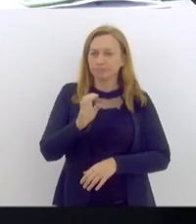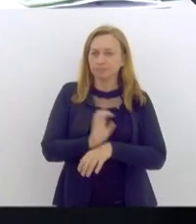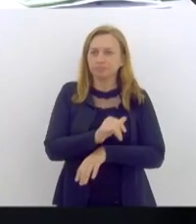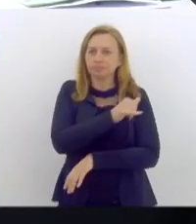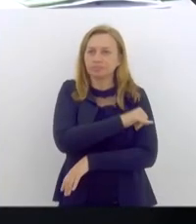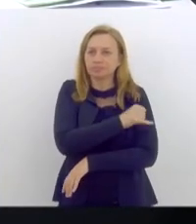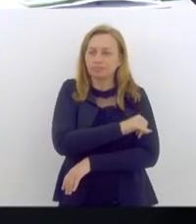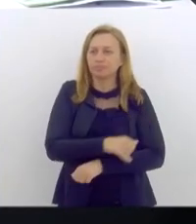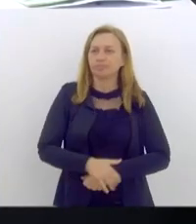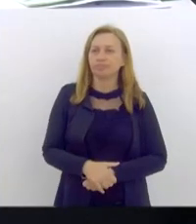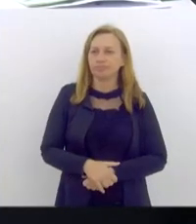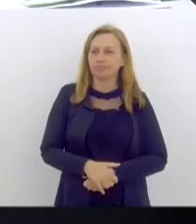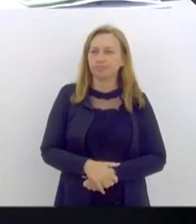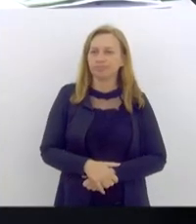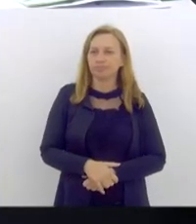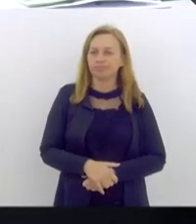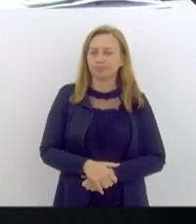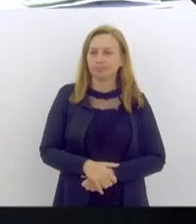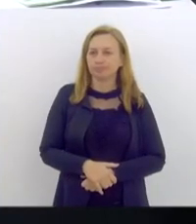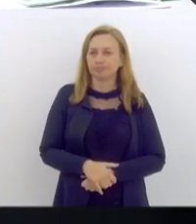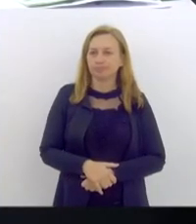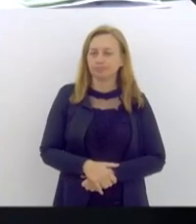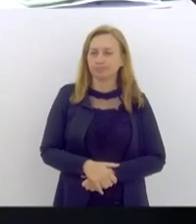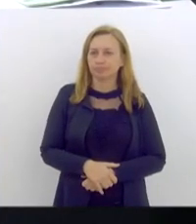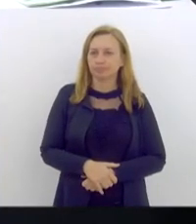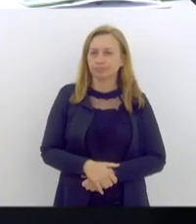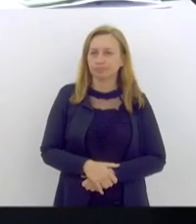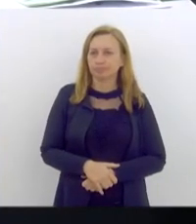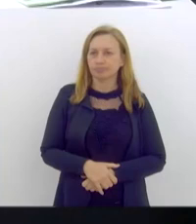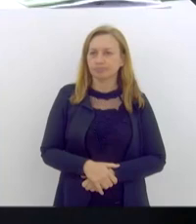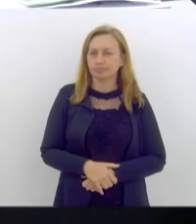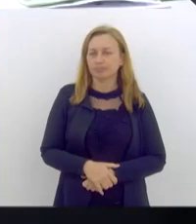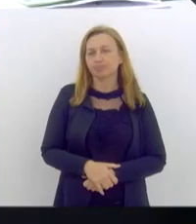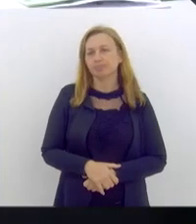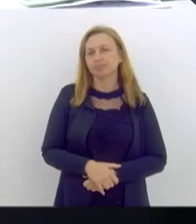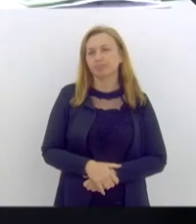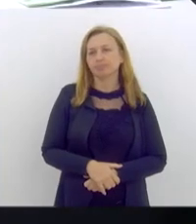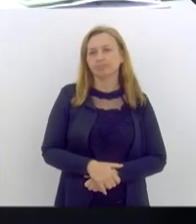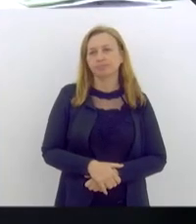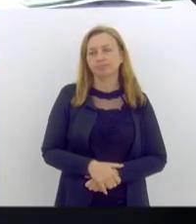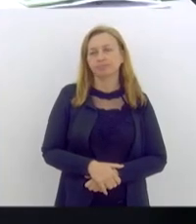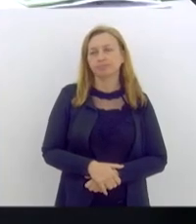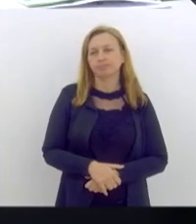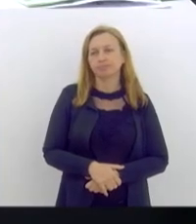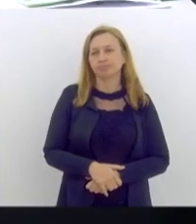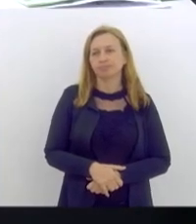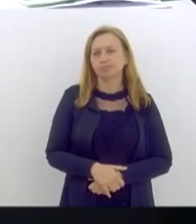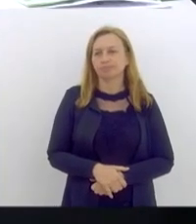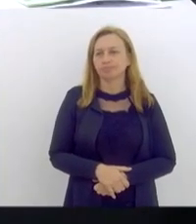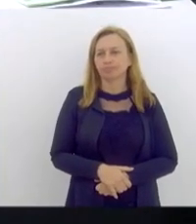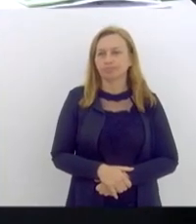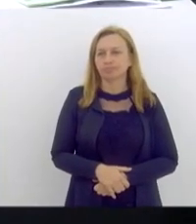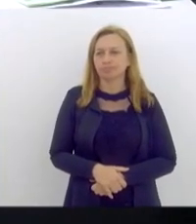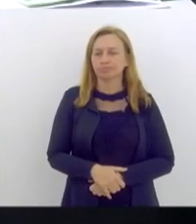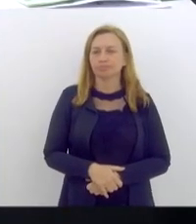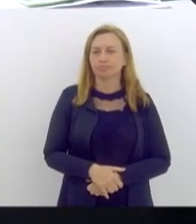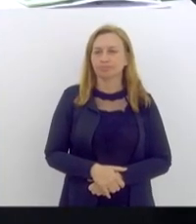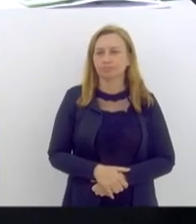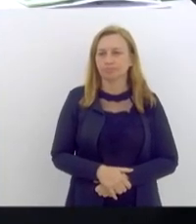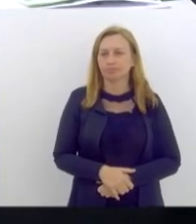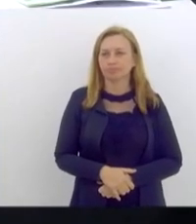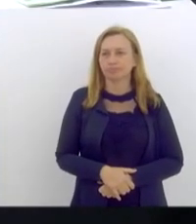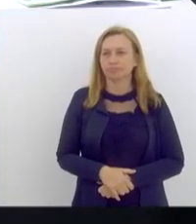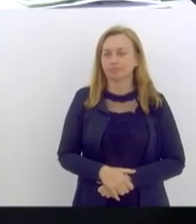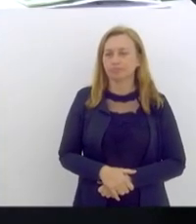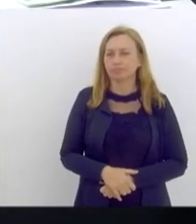Estado Nacional mas que viagem do Estado do Rio de Janeiro que a gente fez legislação específica também